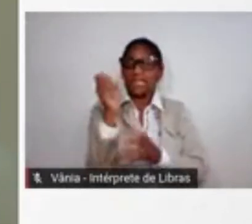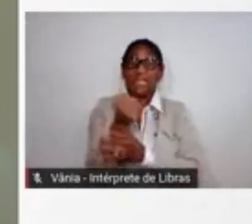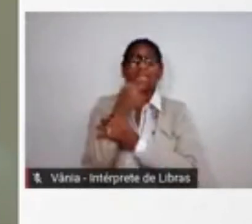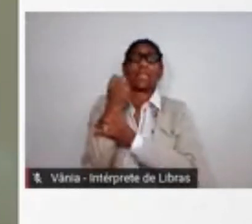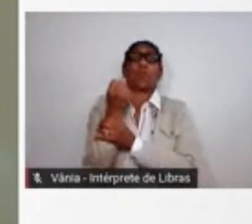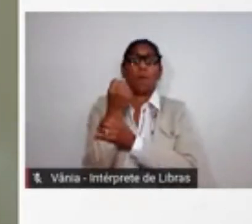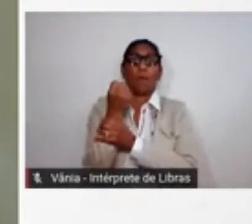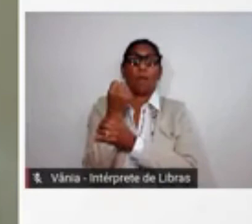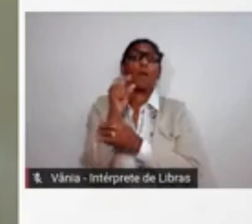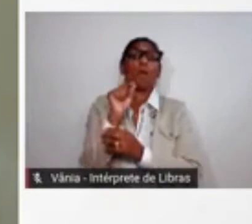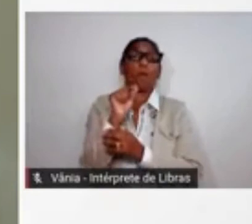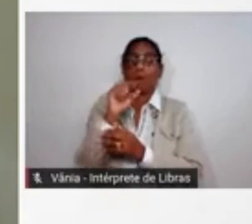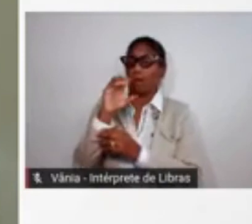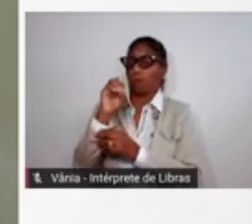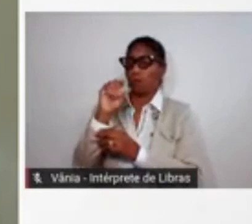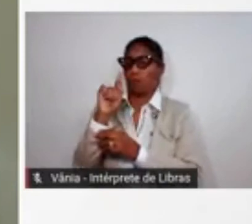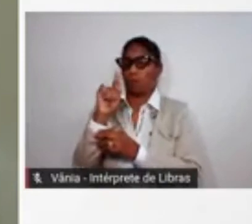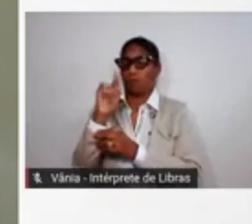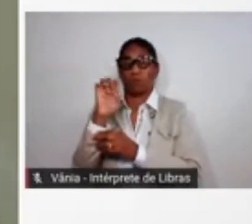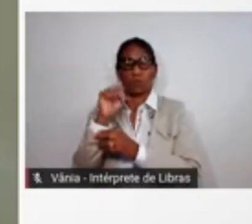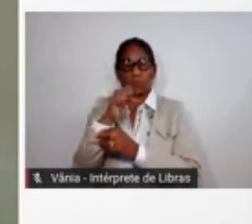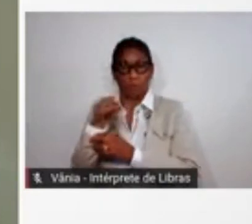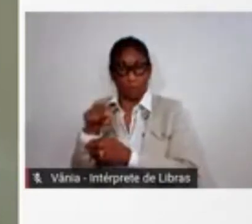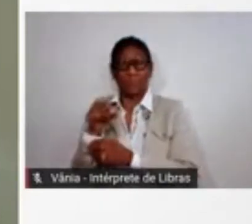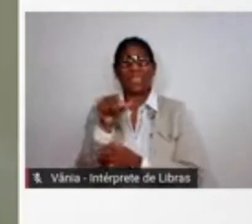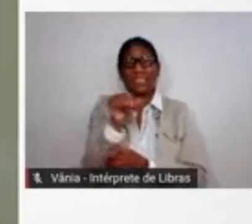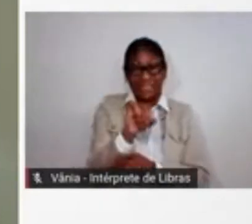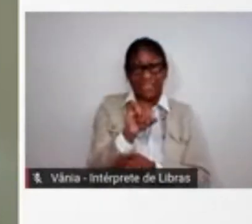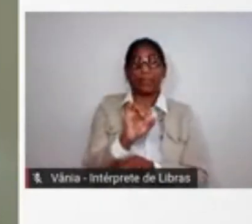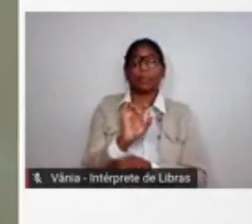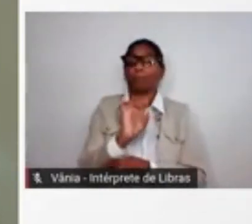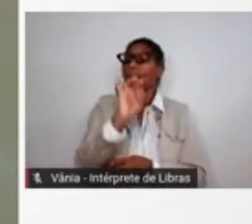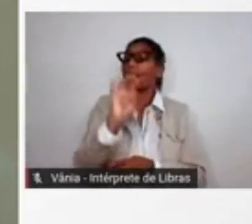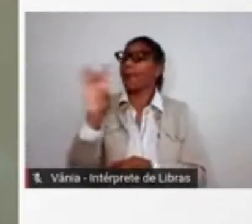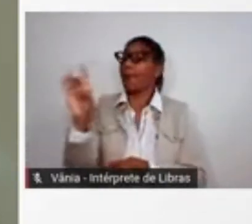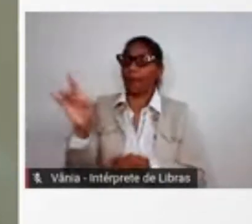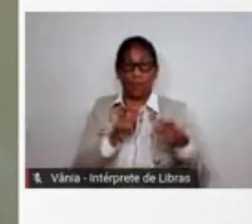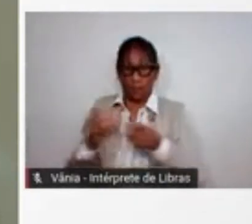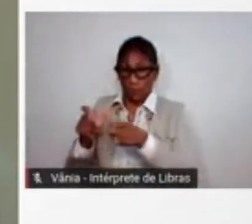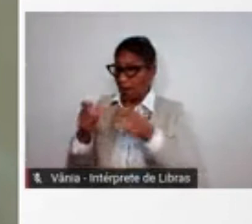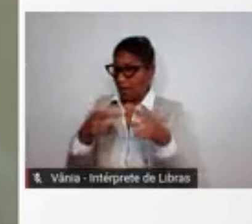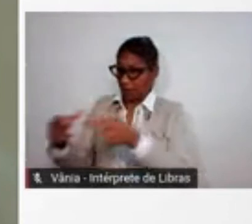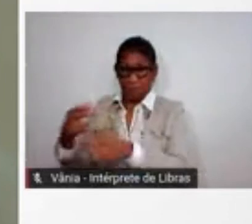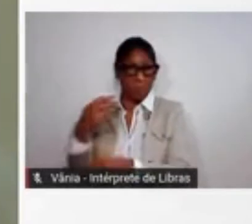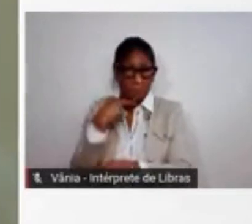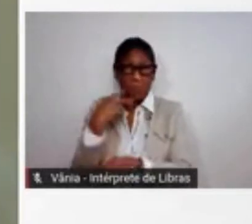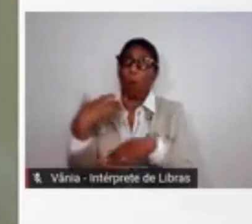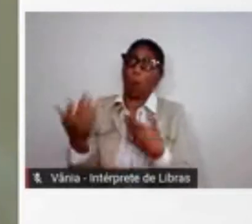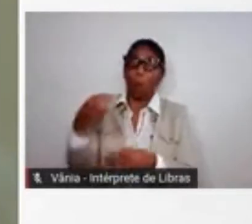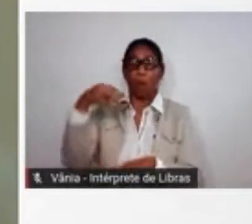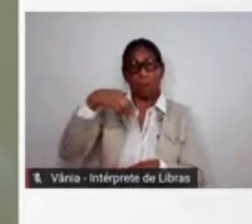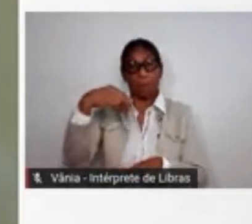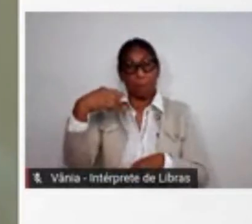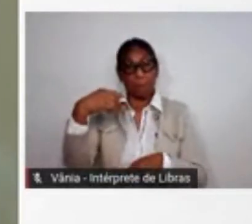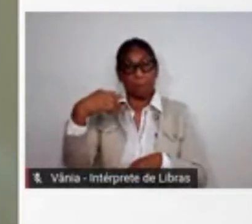cogestão. Se não houvesse a judicialização, se não tivéssemos provocado o Ministério Público não